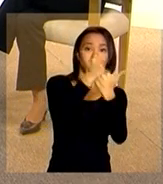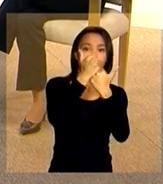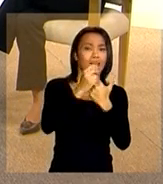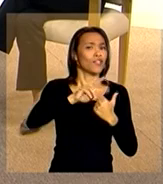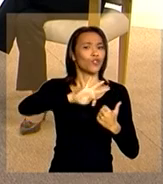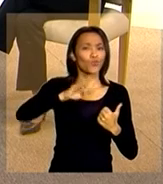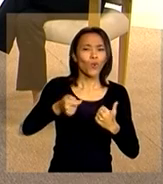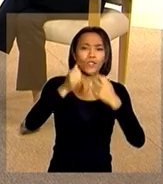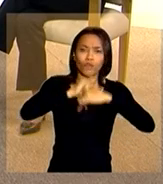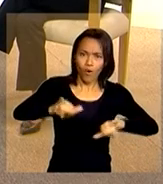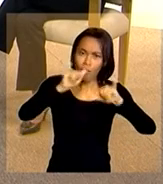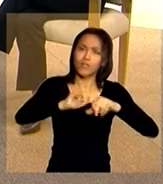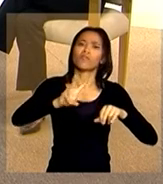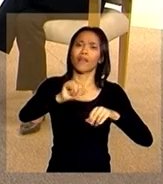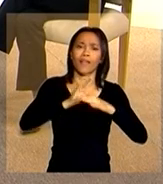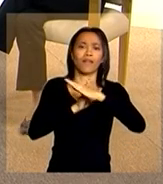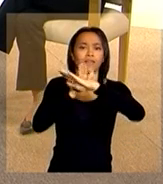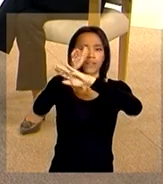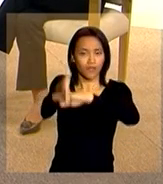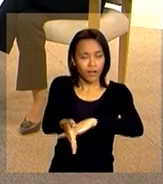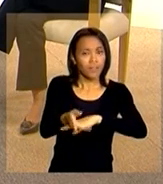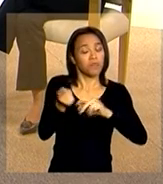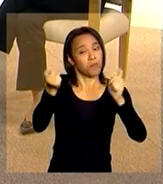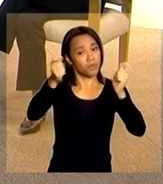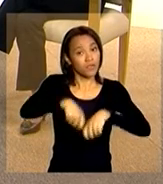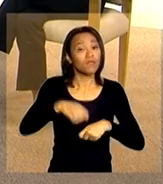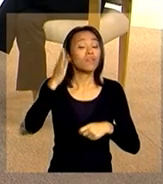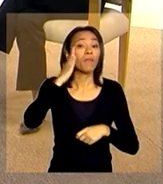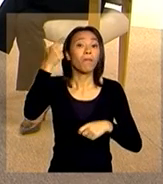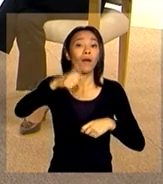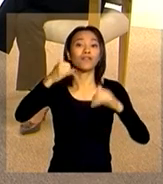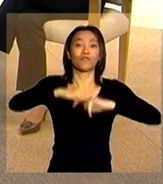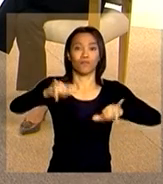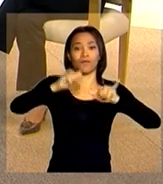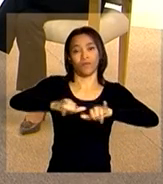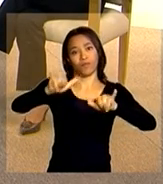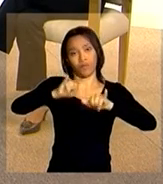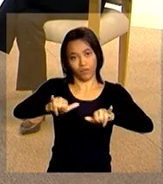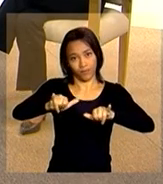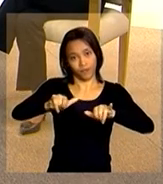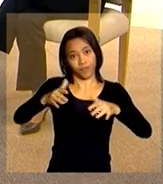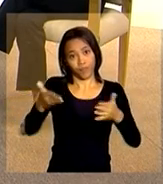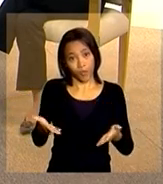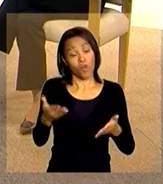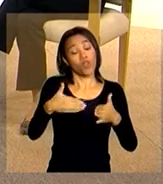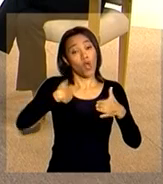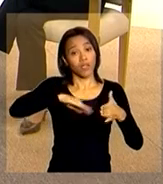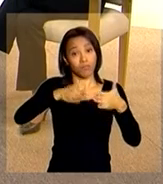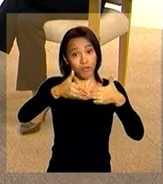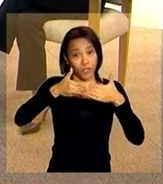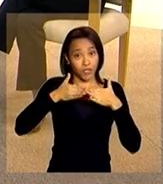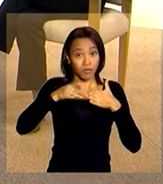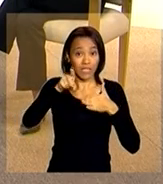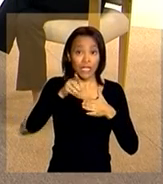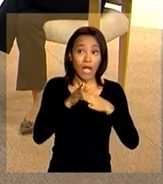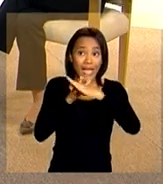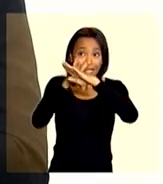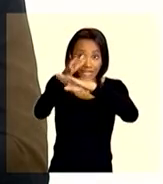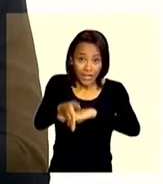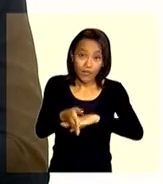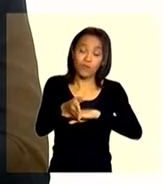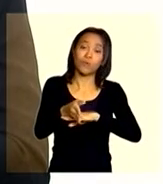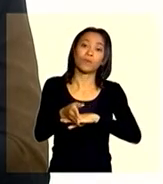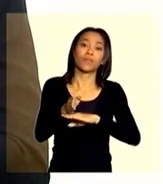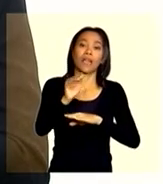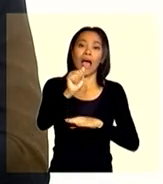os sistemas e que vão poder conceder acesso a outros usuários então a gente recomenda que na aba de recursos humanos e